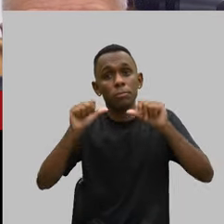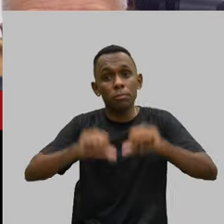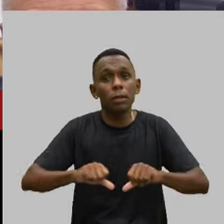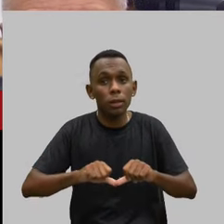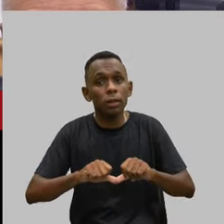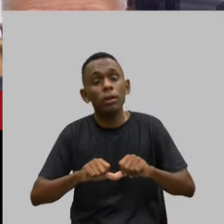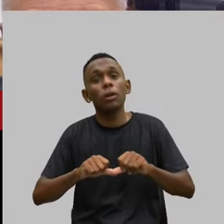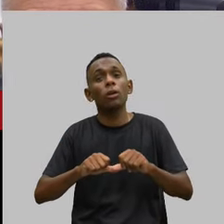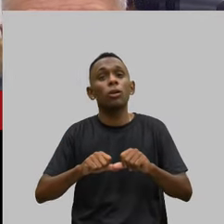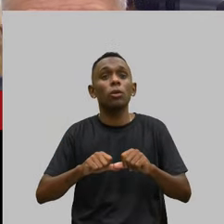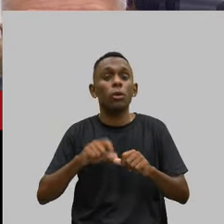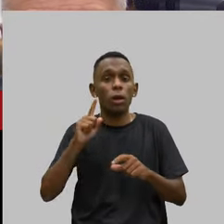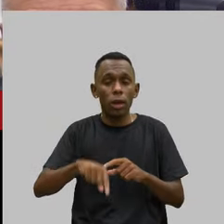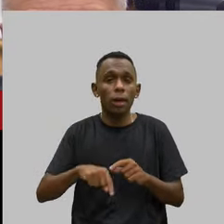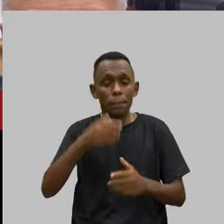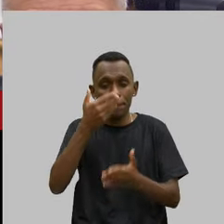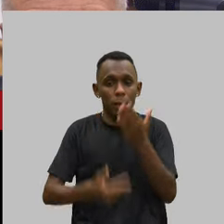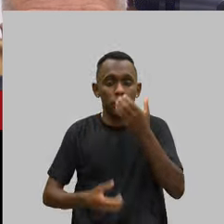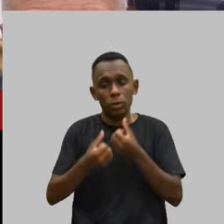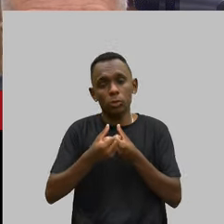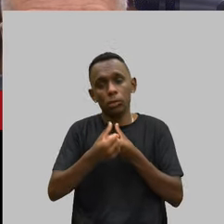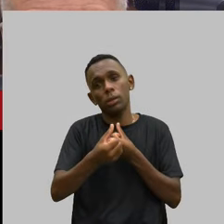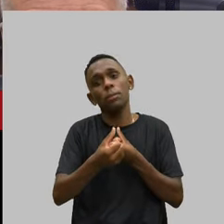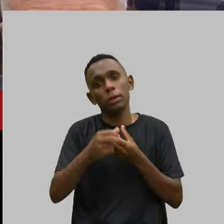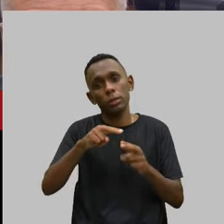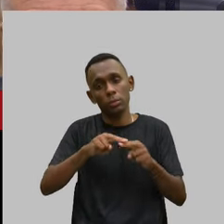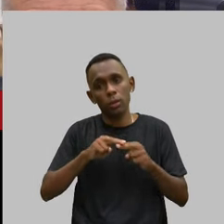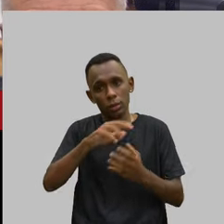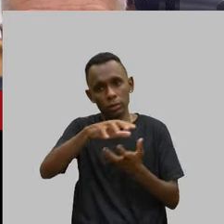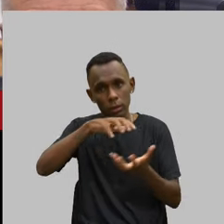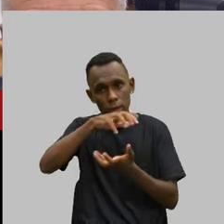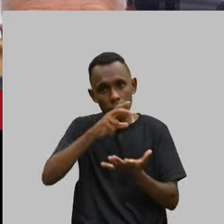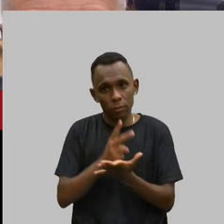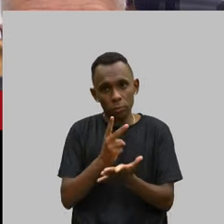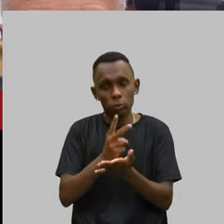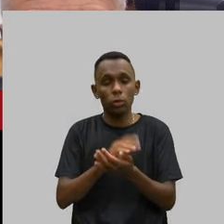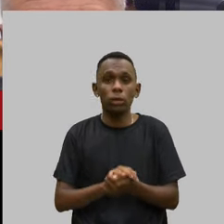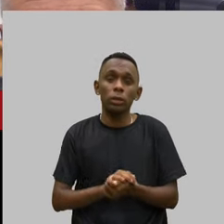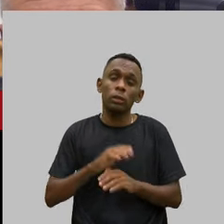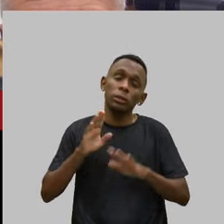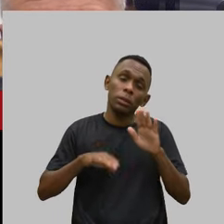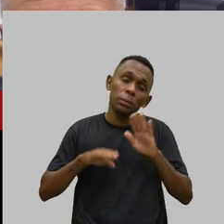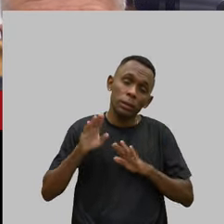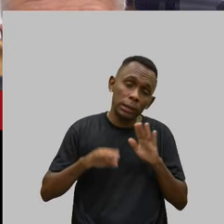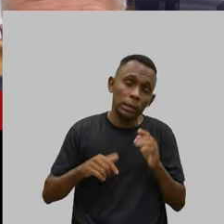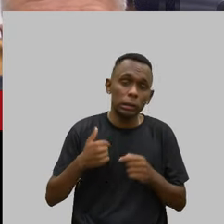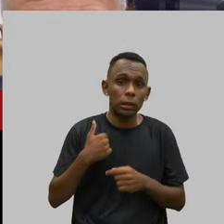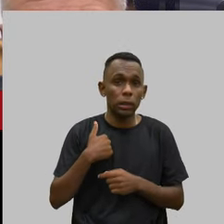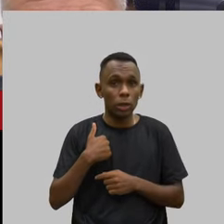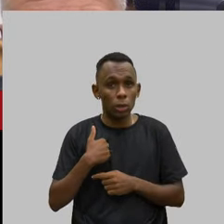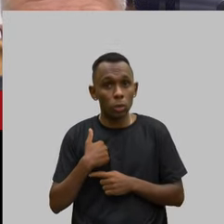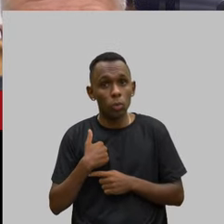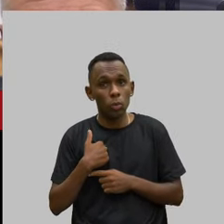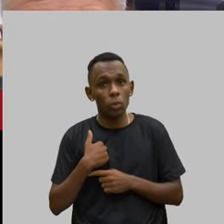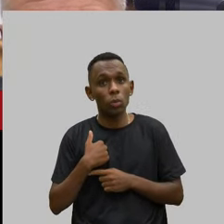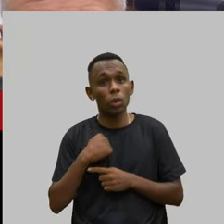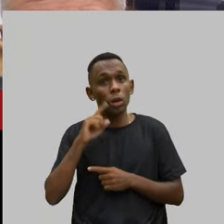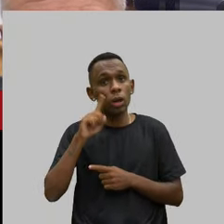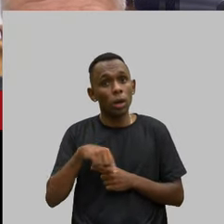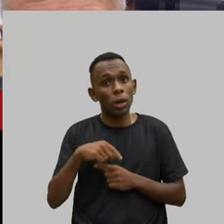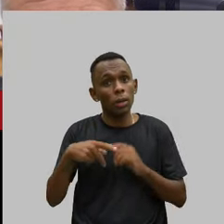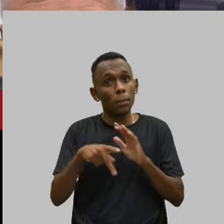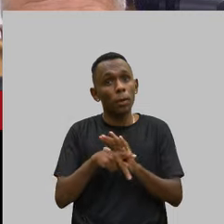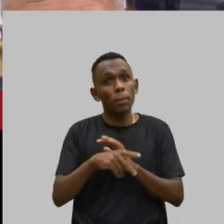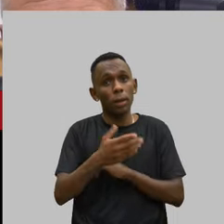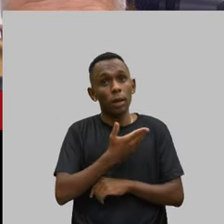semestre devido ao prolongamento da da greve eh Talvez eu esteja antecipando também uma que seria a fala da minha